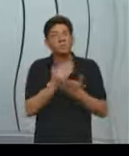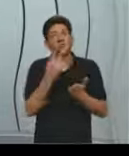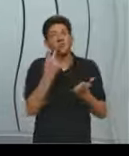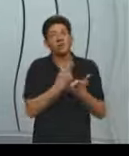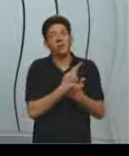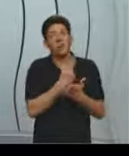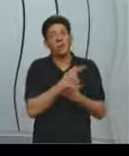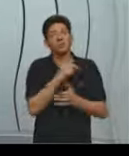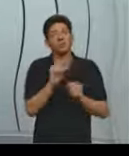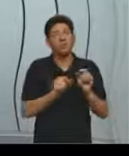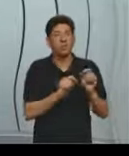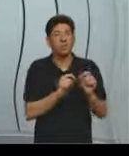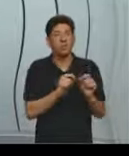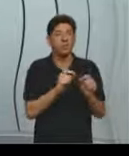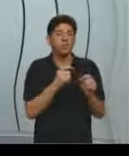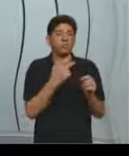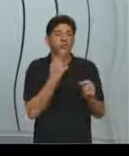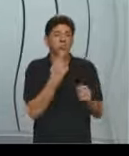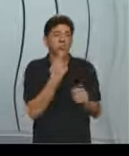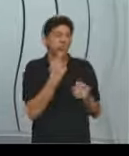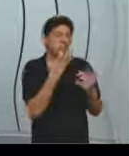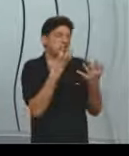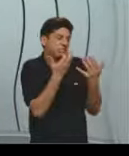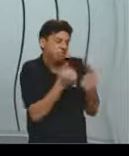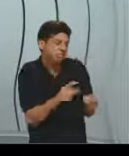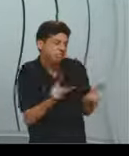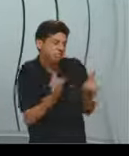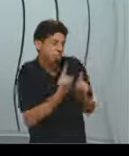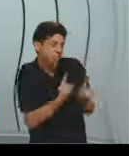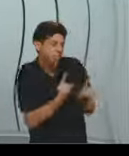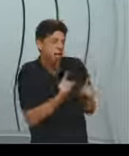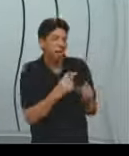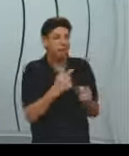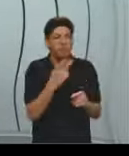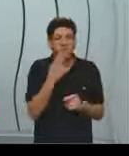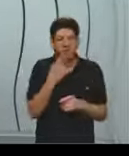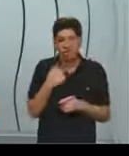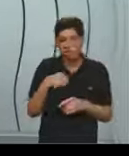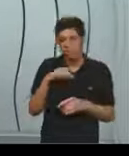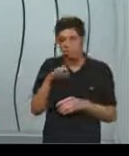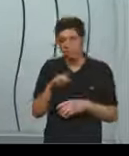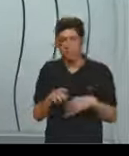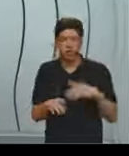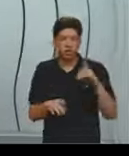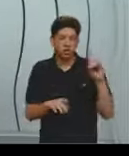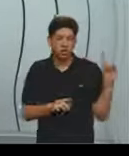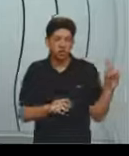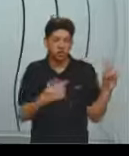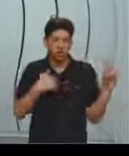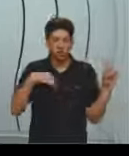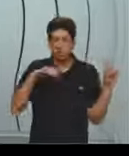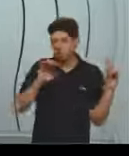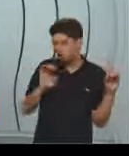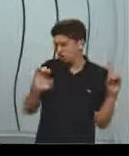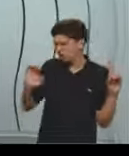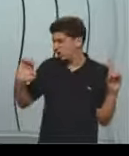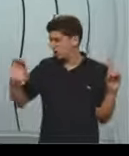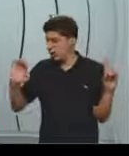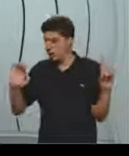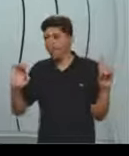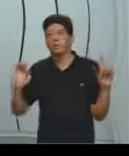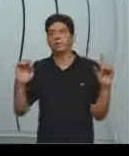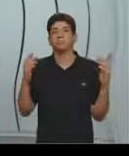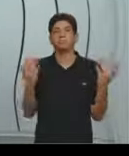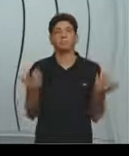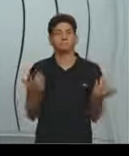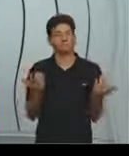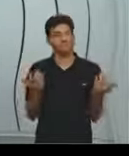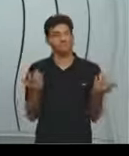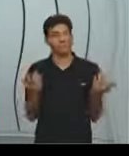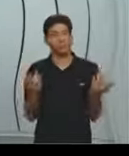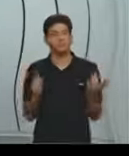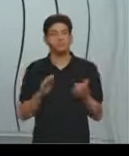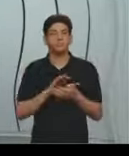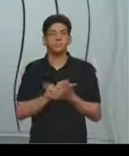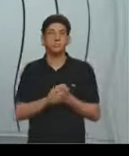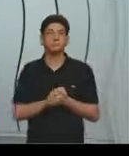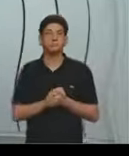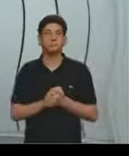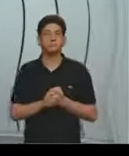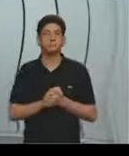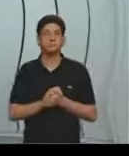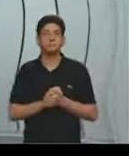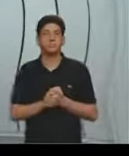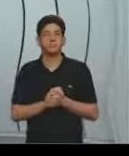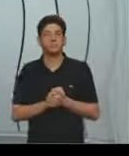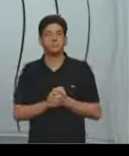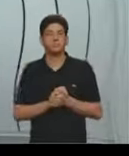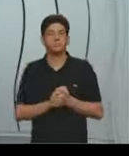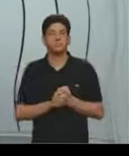blusa vai negação né que eu tenho meu posicionamento eu sou de esquerda ou de direita e em vez de eu entender o outro mas a discutir EA gente tem uma lógica